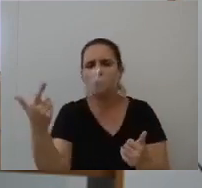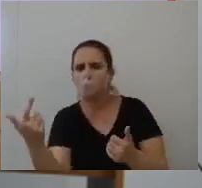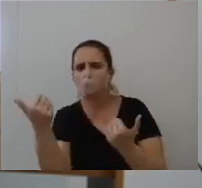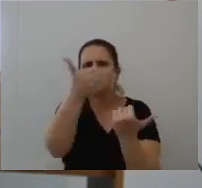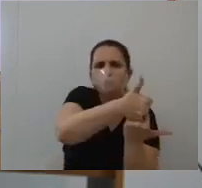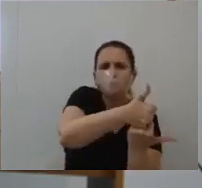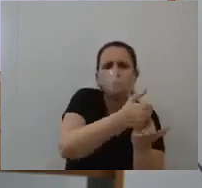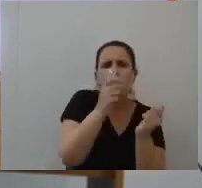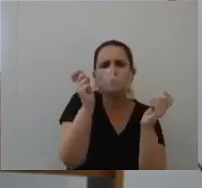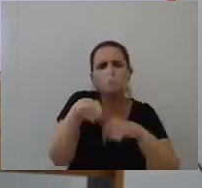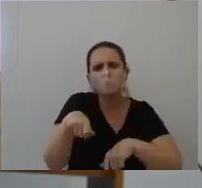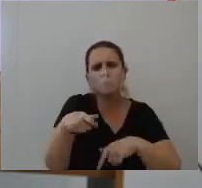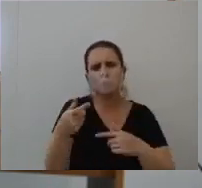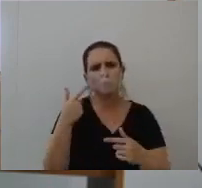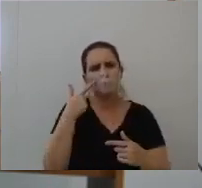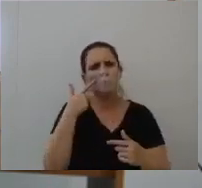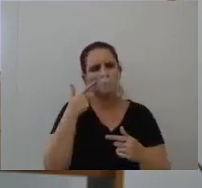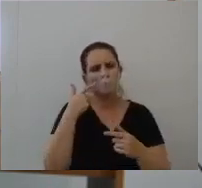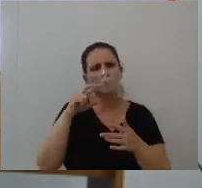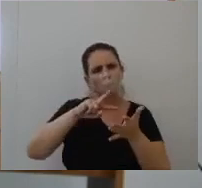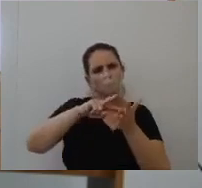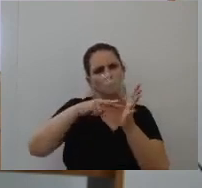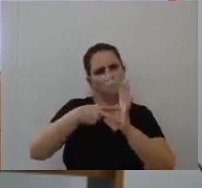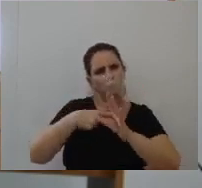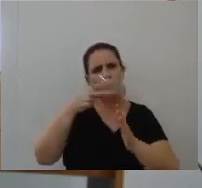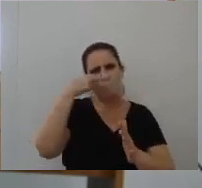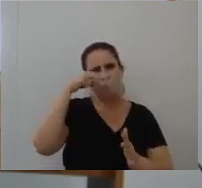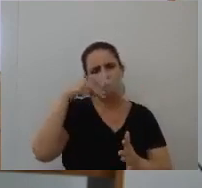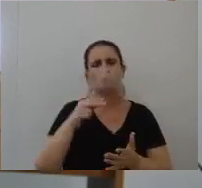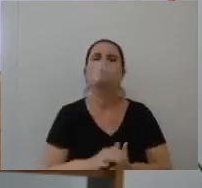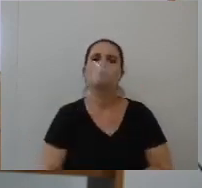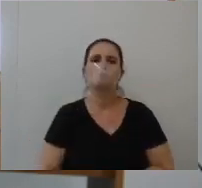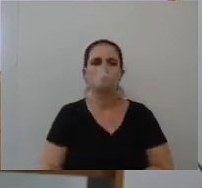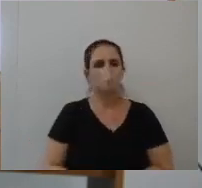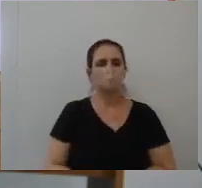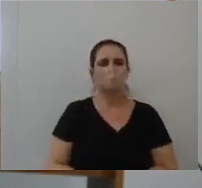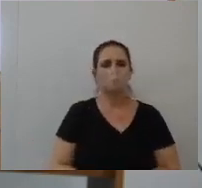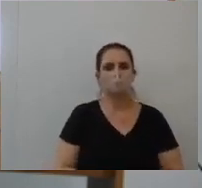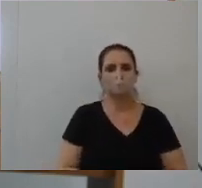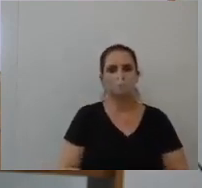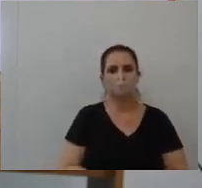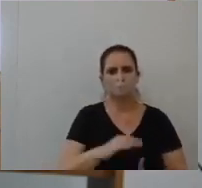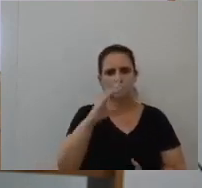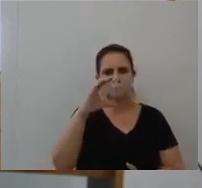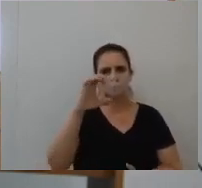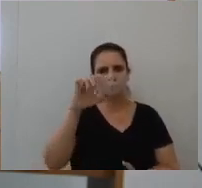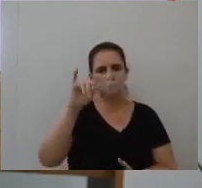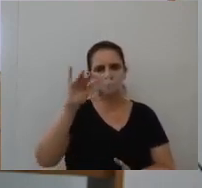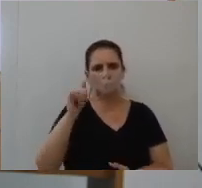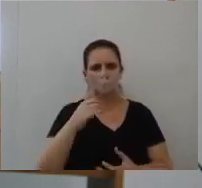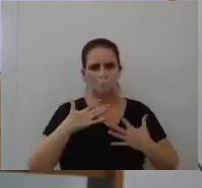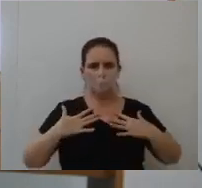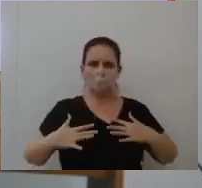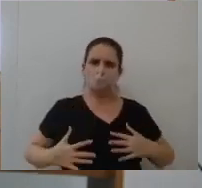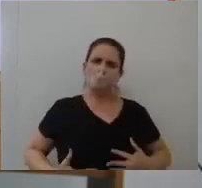outra, né? Uma por outra e vê se mantém o sentido. Tá bom? Olha lá. Célia